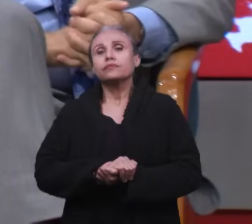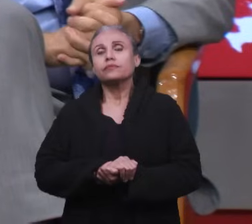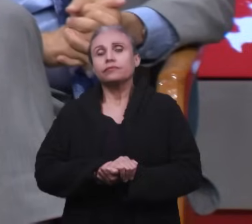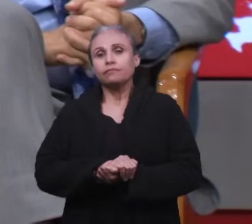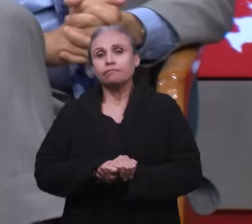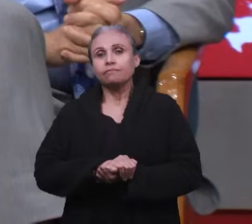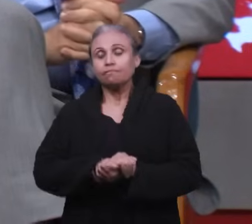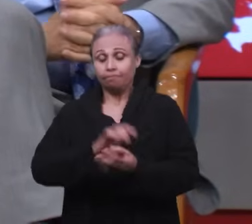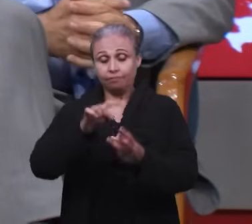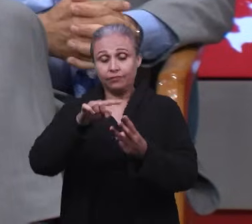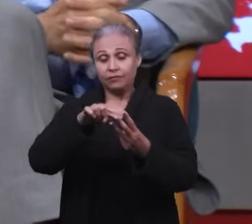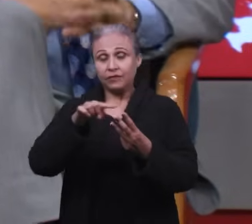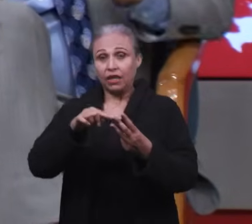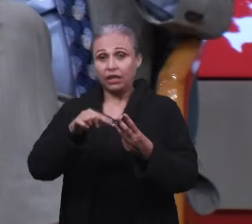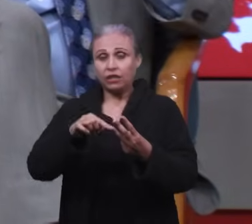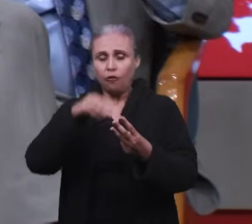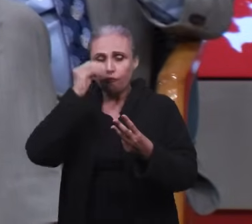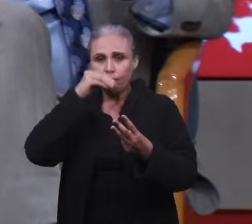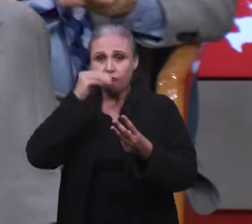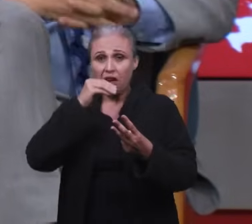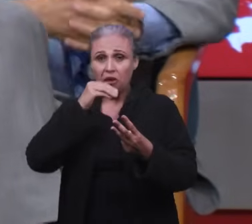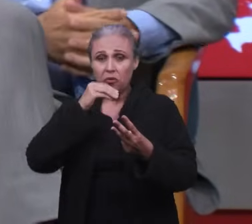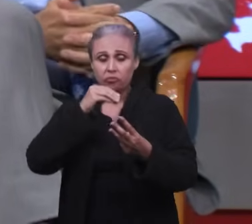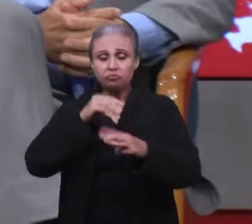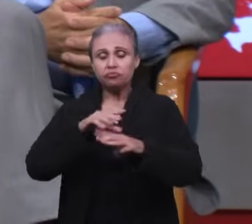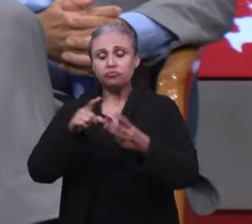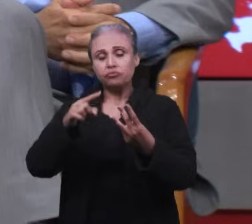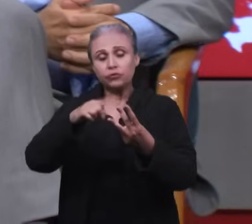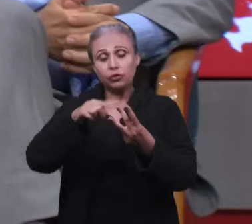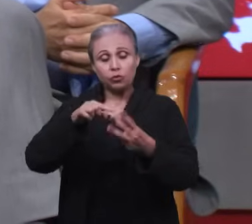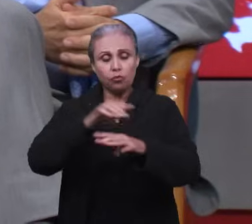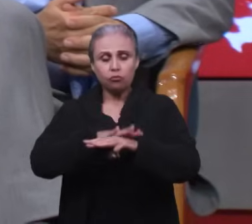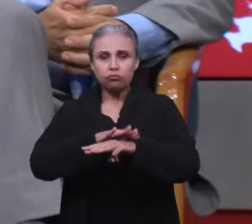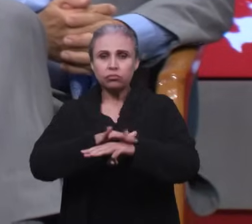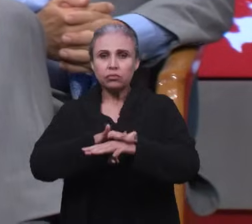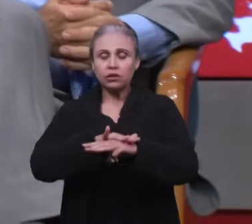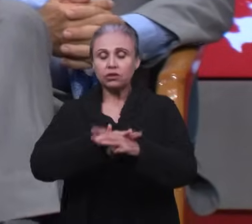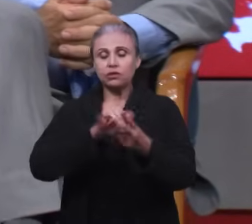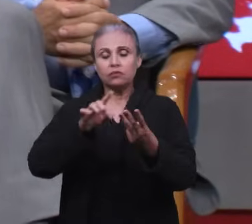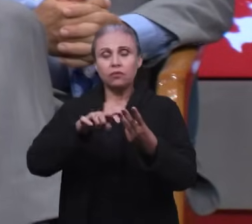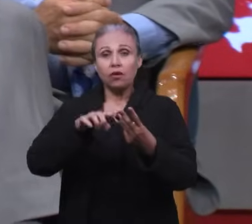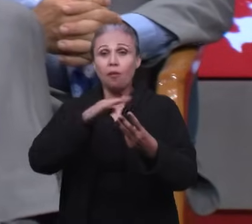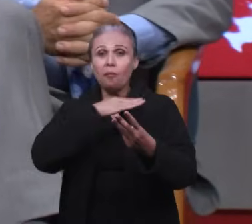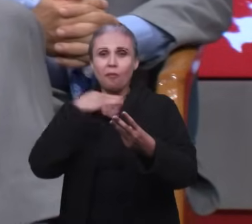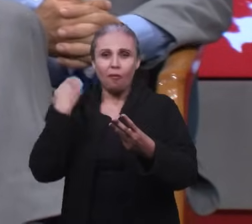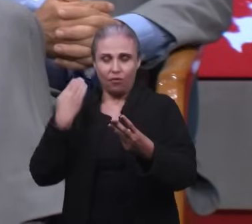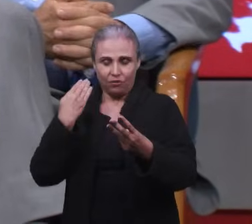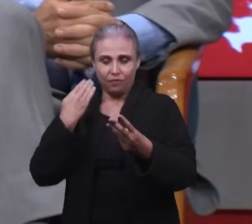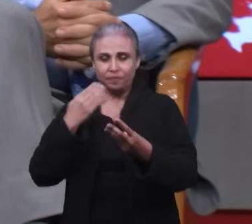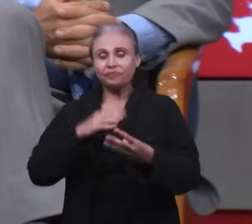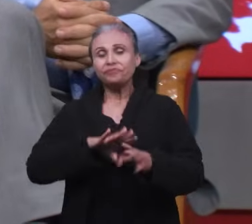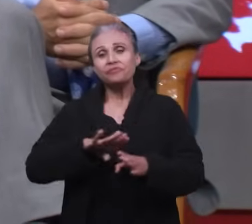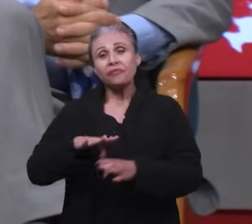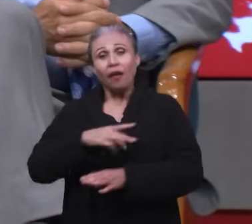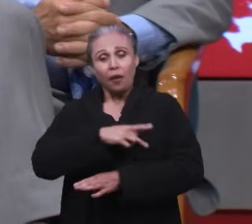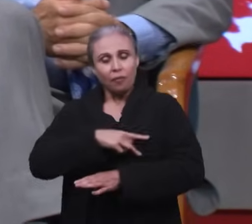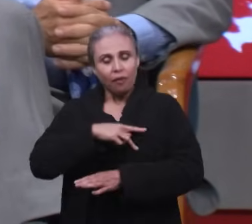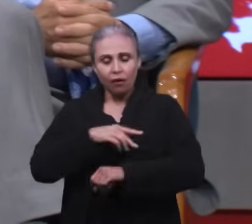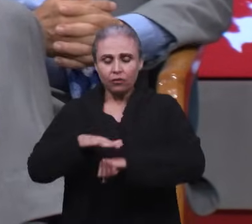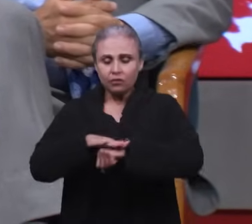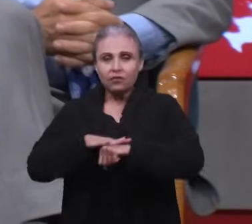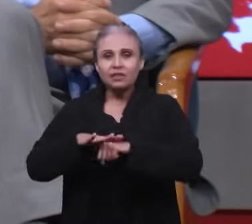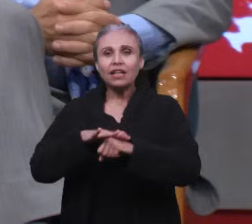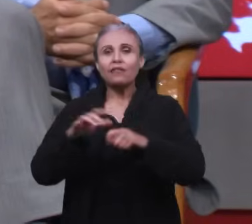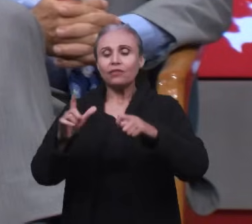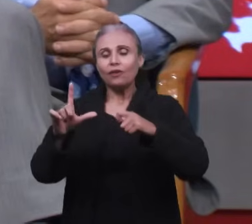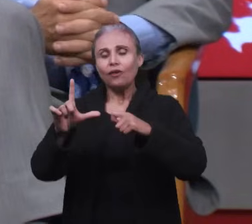irmãos, essas colocações de Paulo, por isso que eu disse a princípio, talvez o Paulo tivesse conversado muito com Lucas, e para abordar isso, que